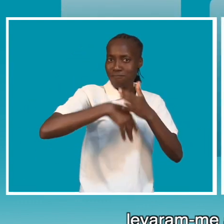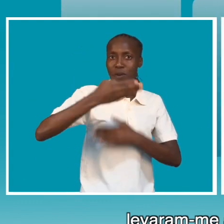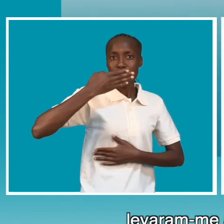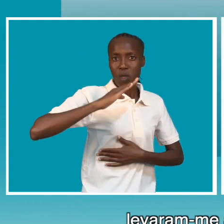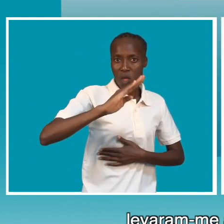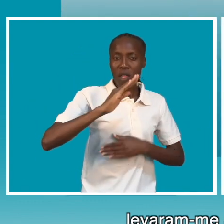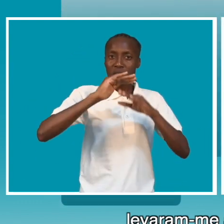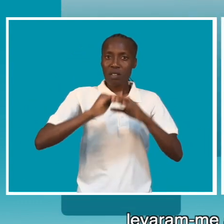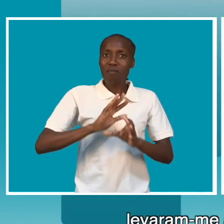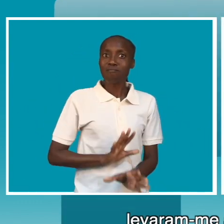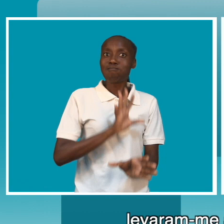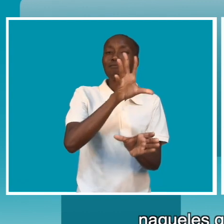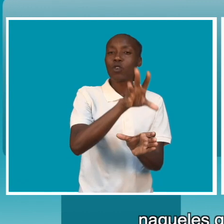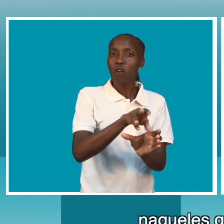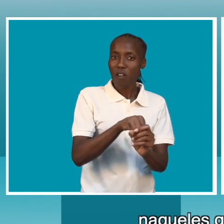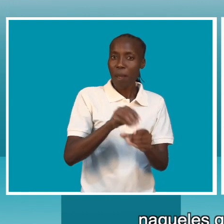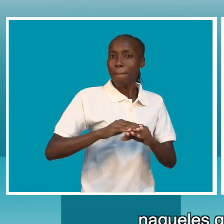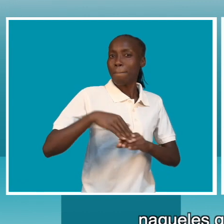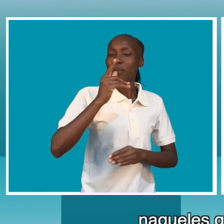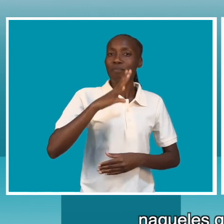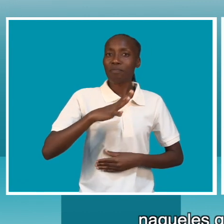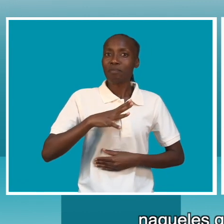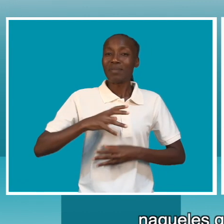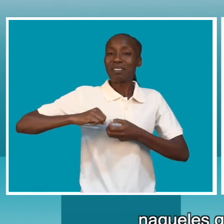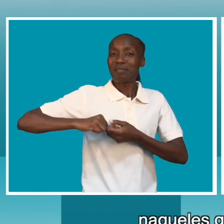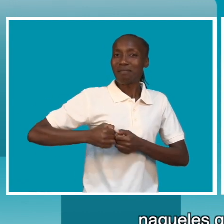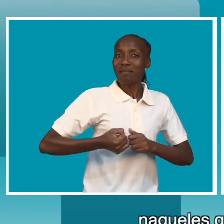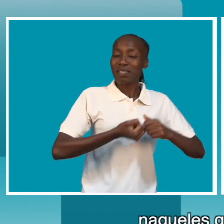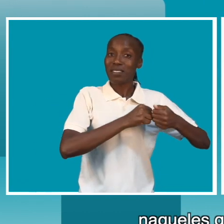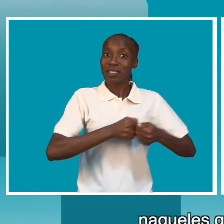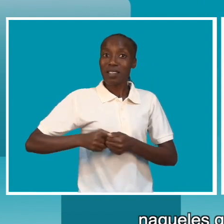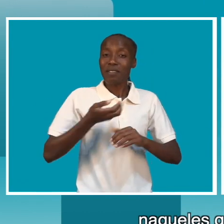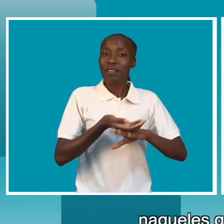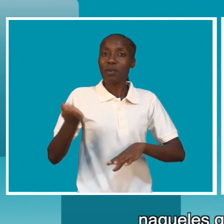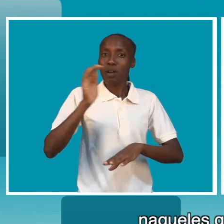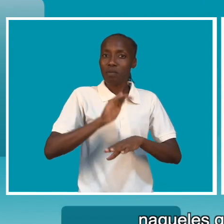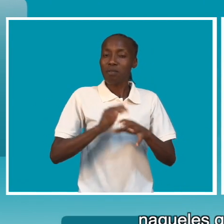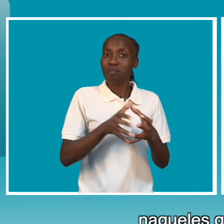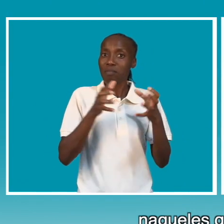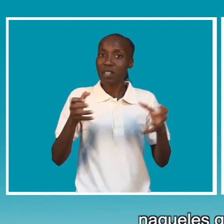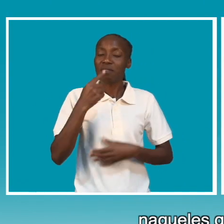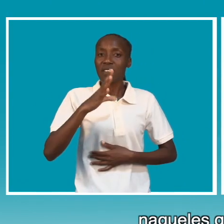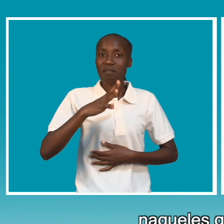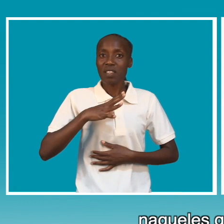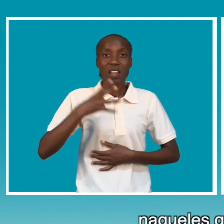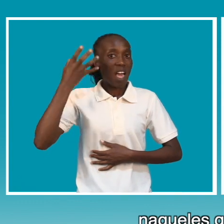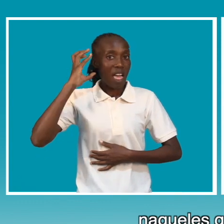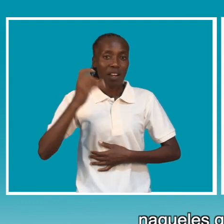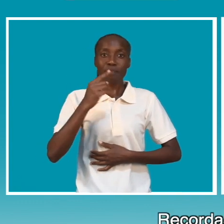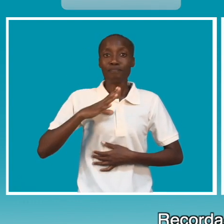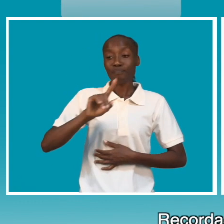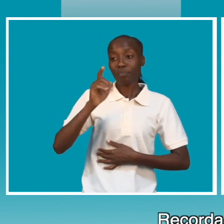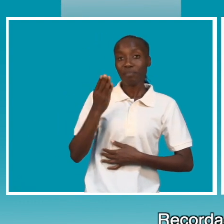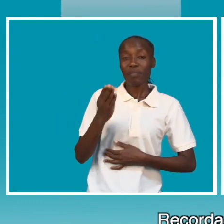e me envolvesse melhor naqueles que são os grandes desafios da profissão no que a radiodifusão diz